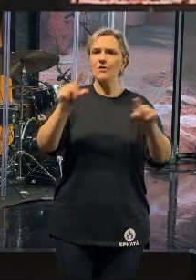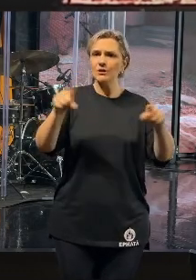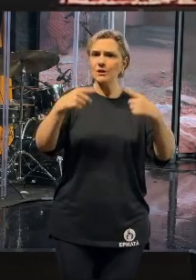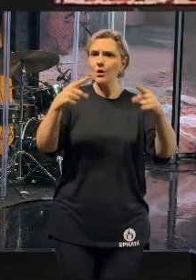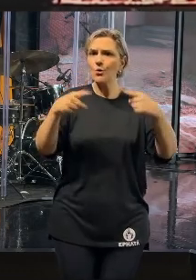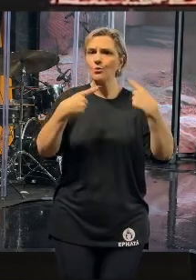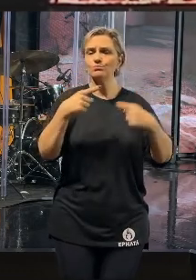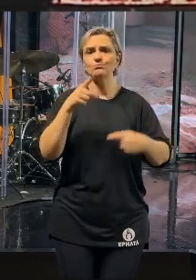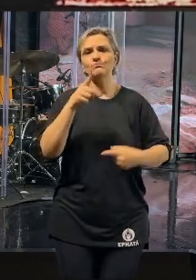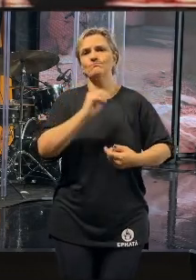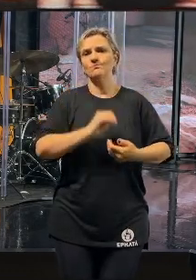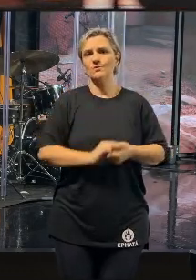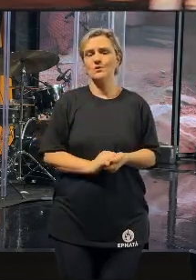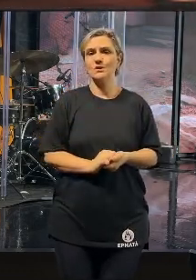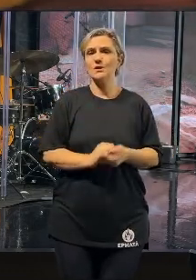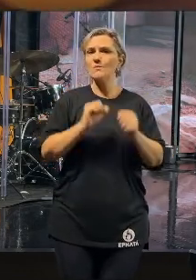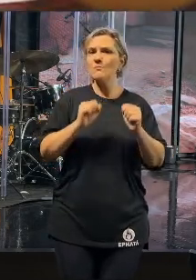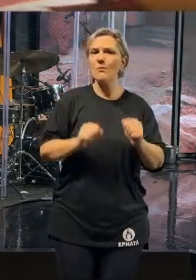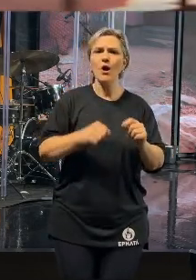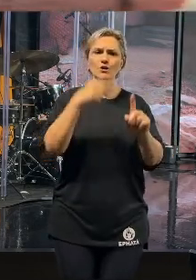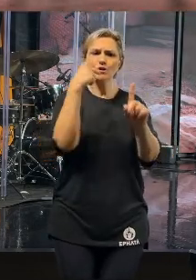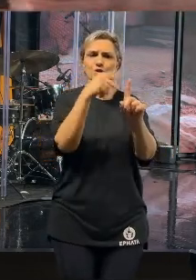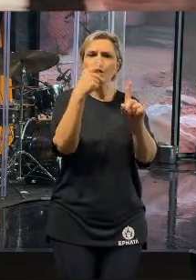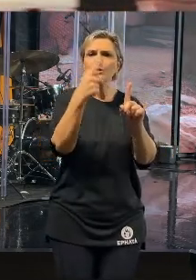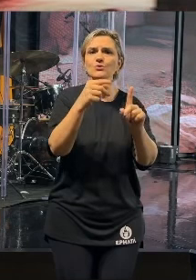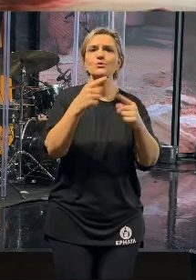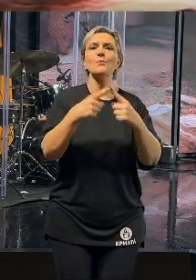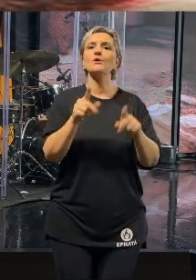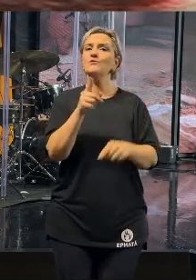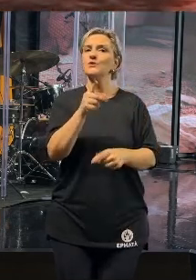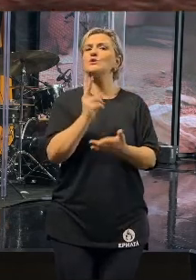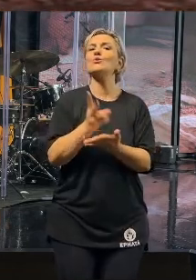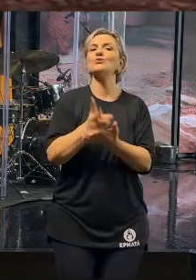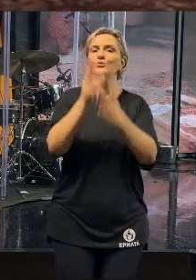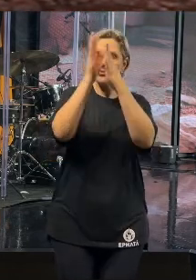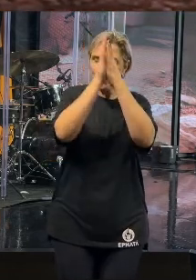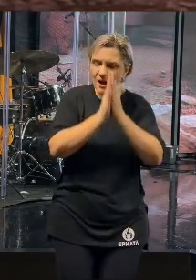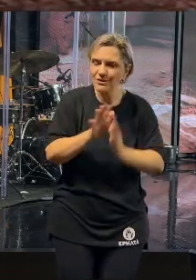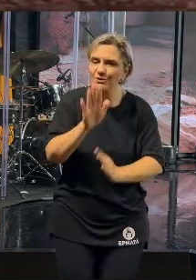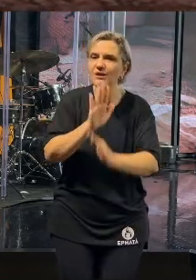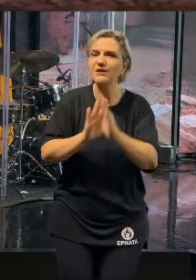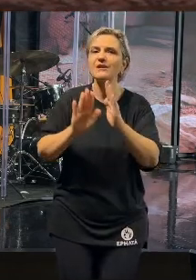contra você. Podem te açoitar, mas você continua adorando.